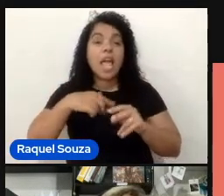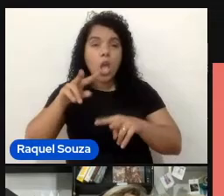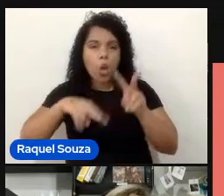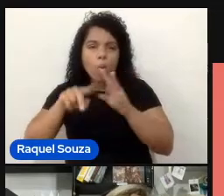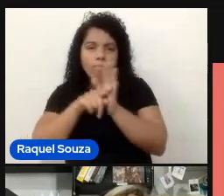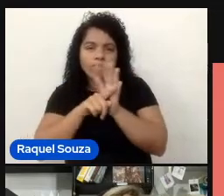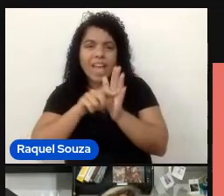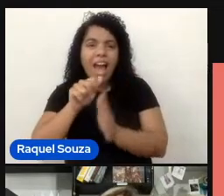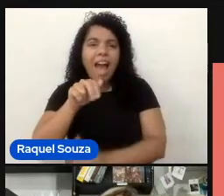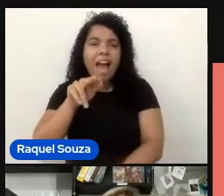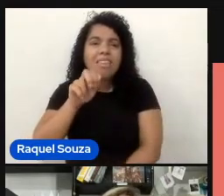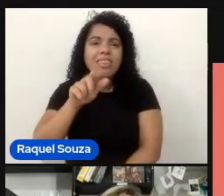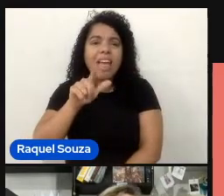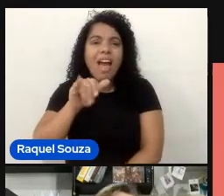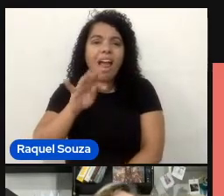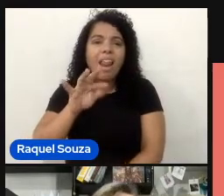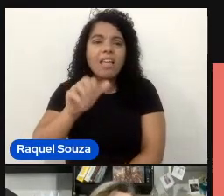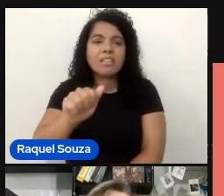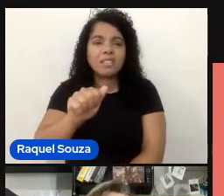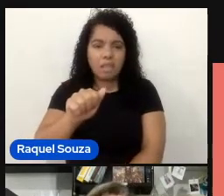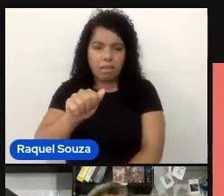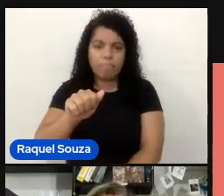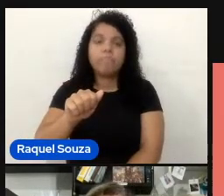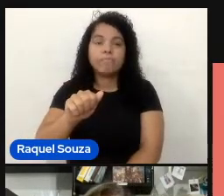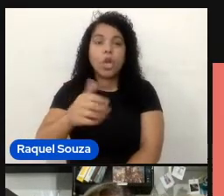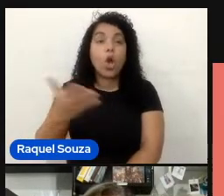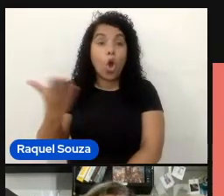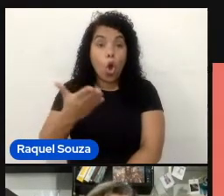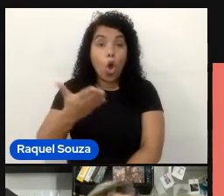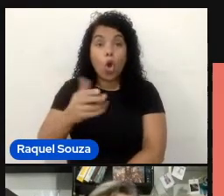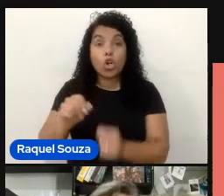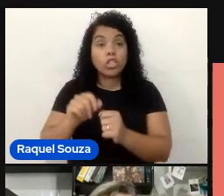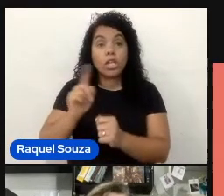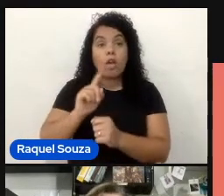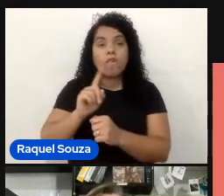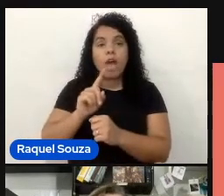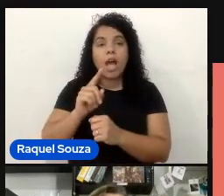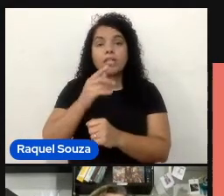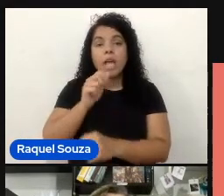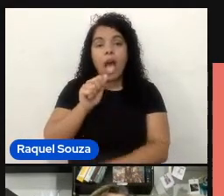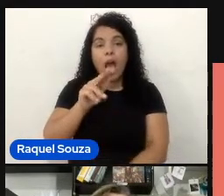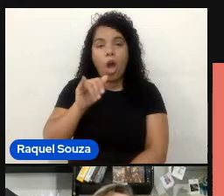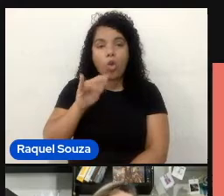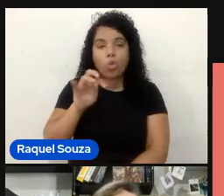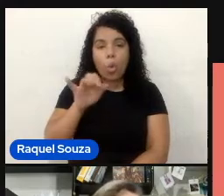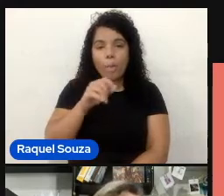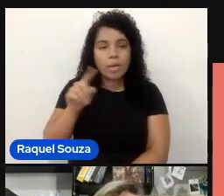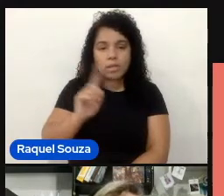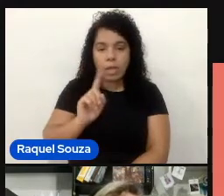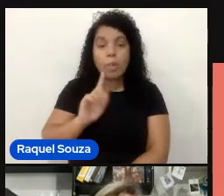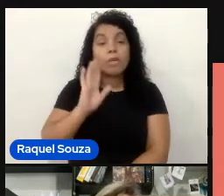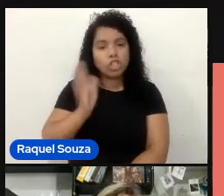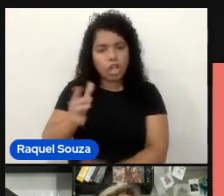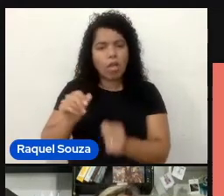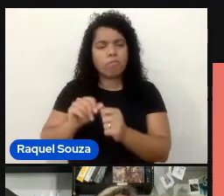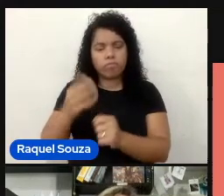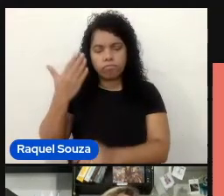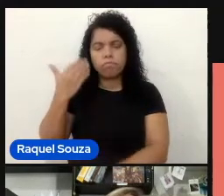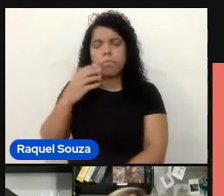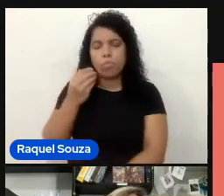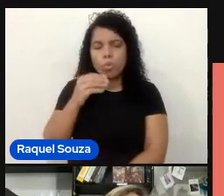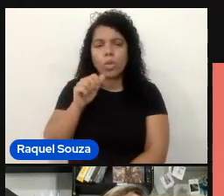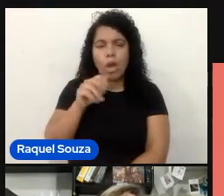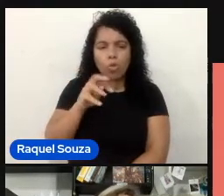sou engenheira, não sou uma pessoa que... Hoje eu não faço mais automação, tá? Mas já fiz muita automação, porque